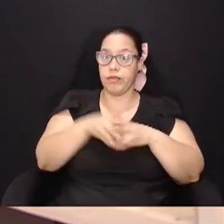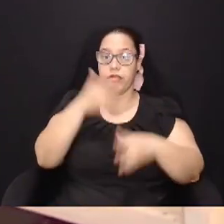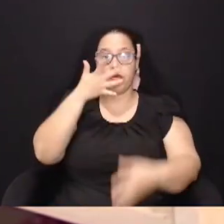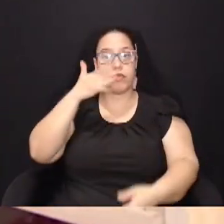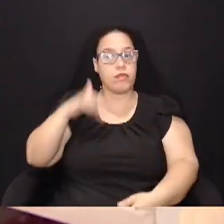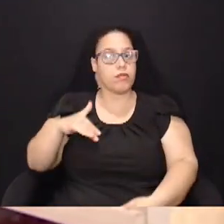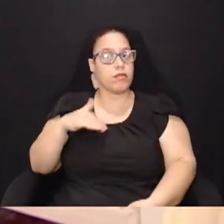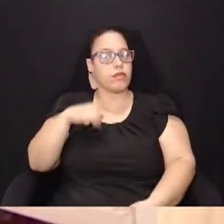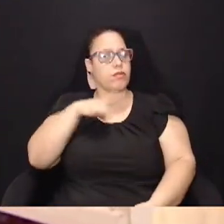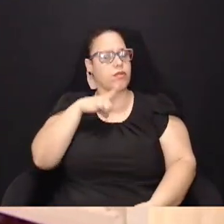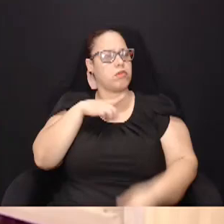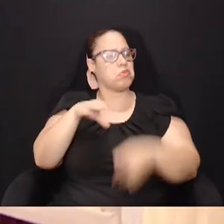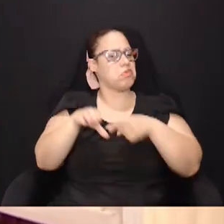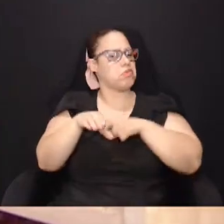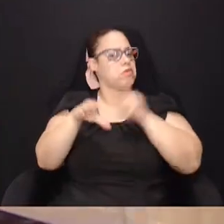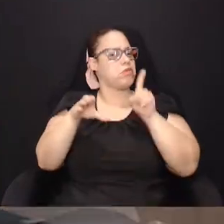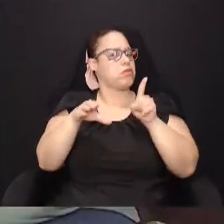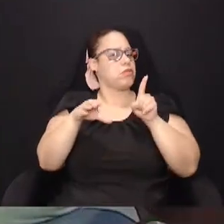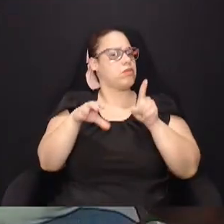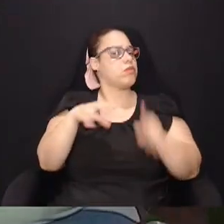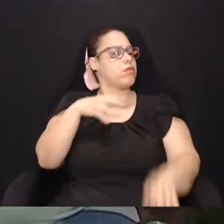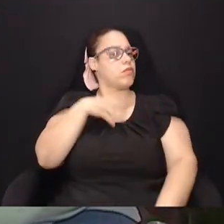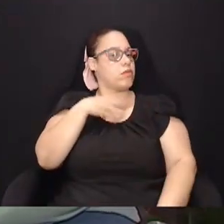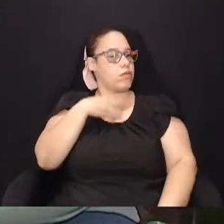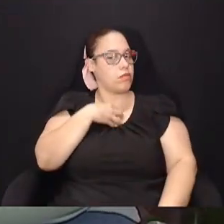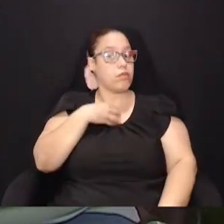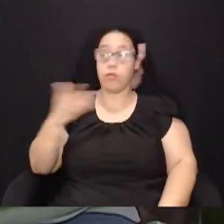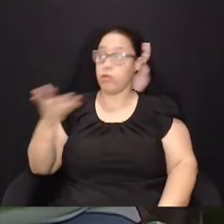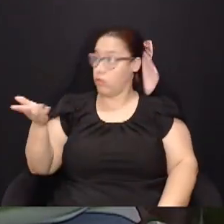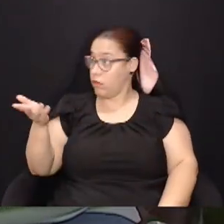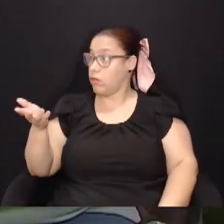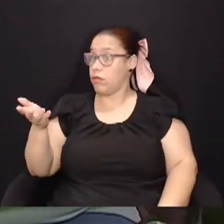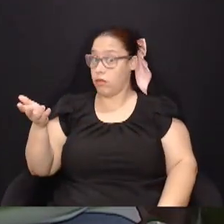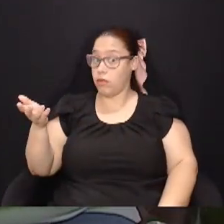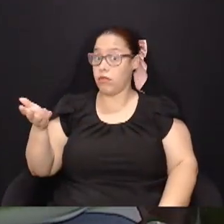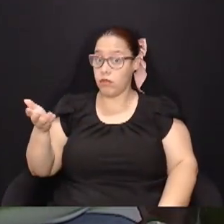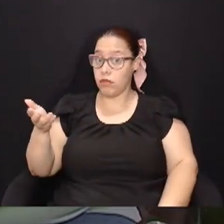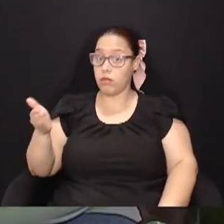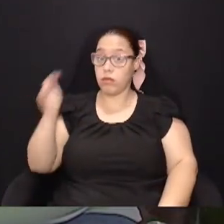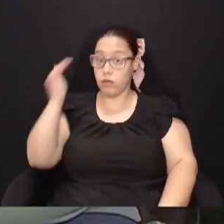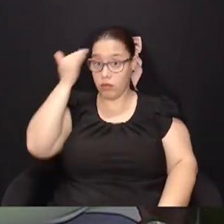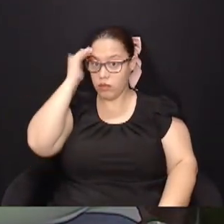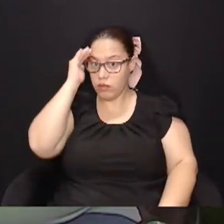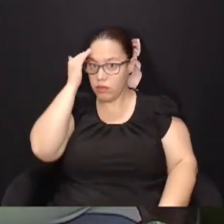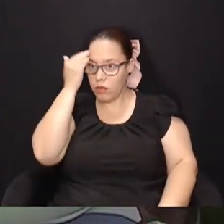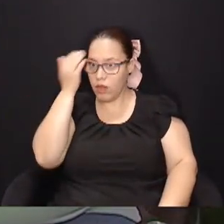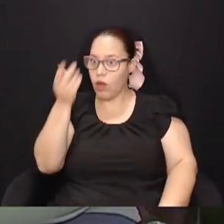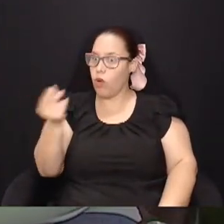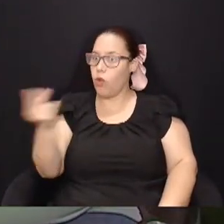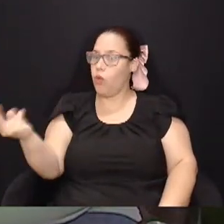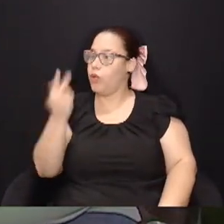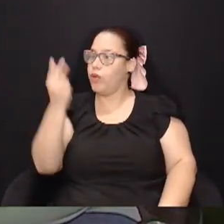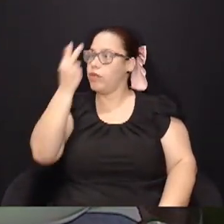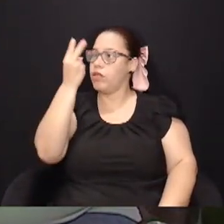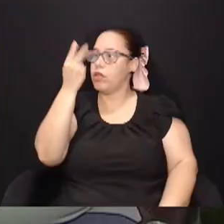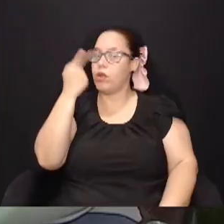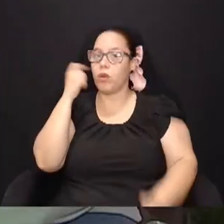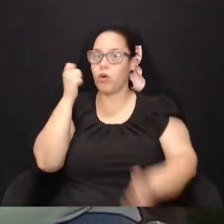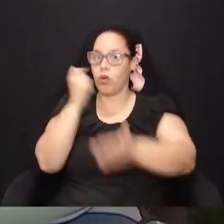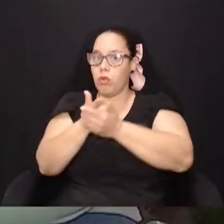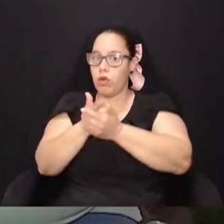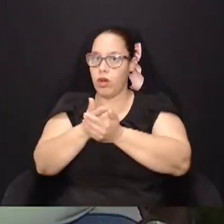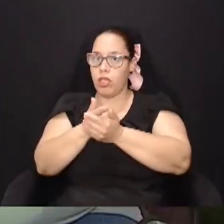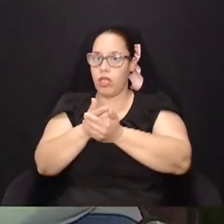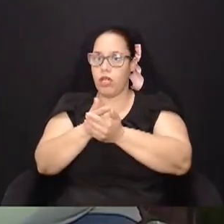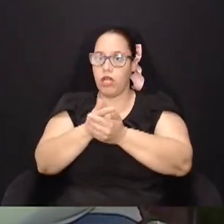autonomia. Sentir essa experiência, né? E entender o valor das coisas, porque às vezes, olha, compra, você vai lá e dá.